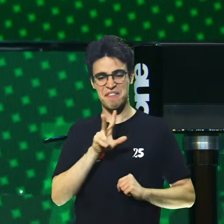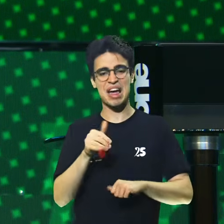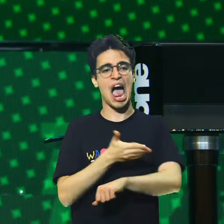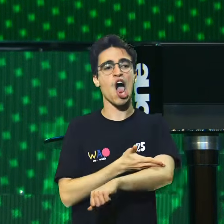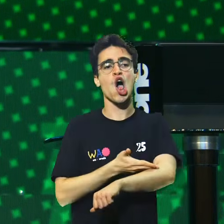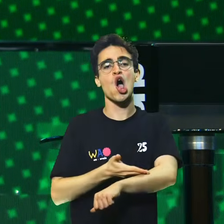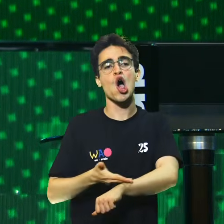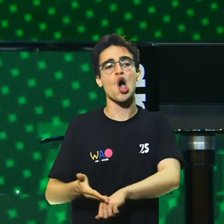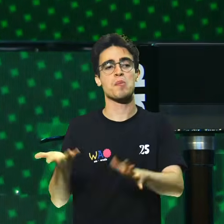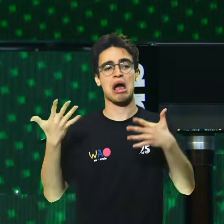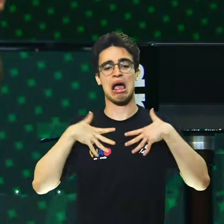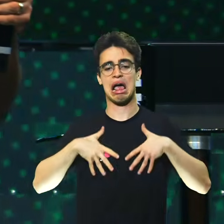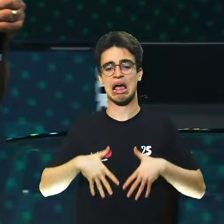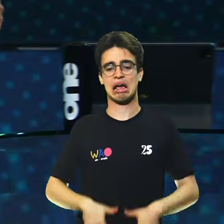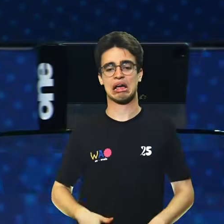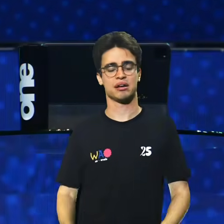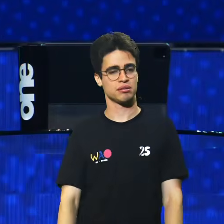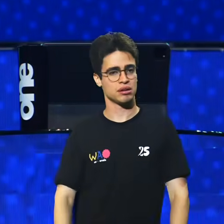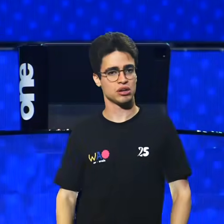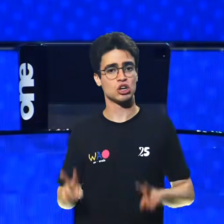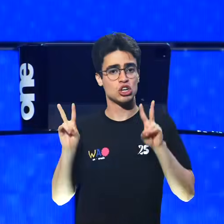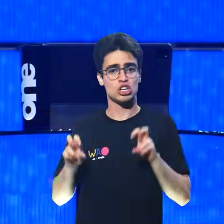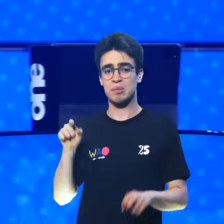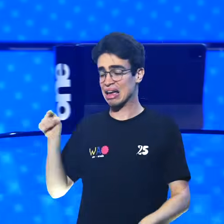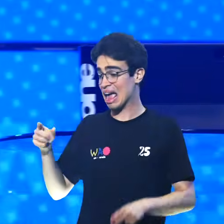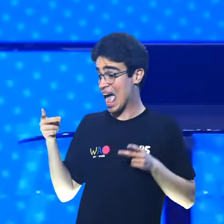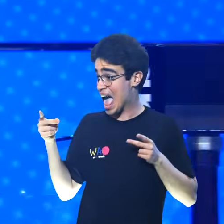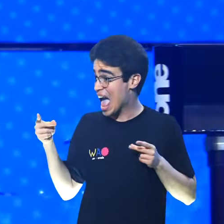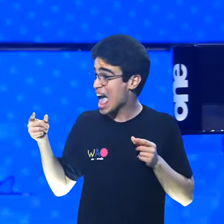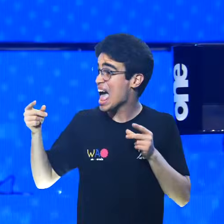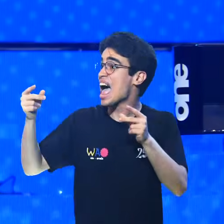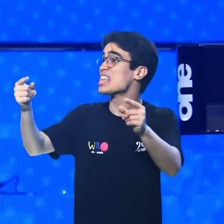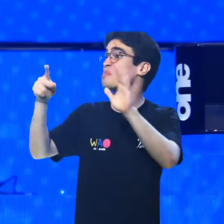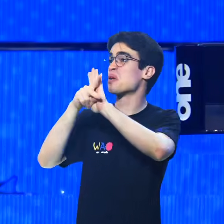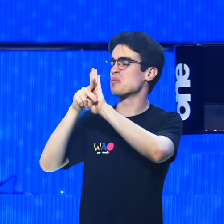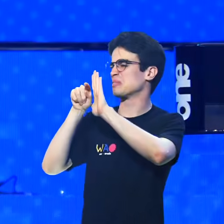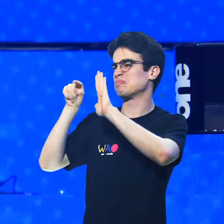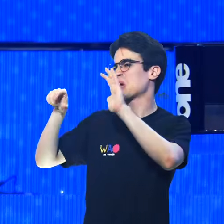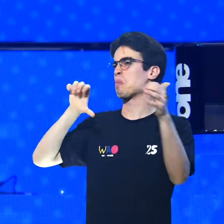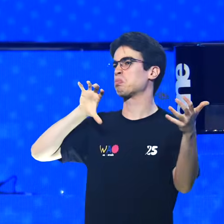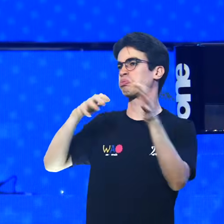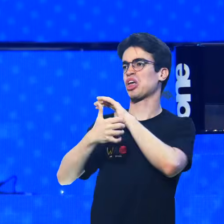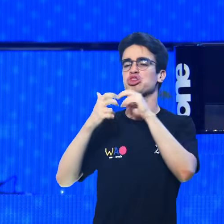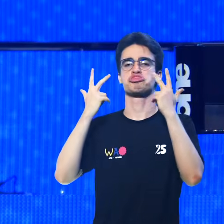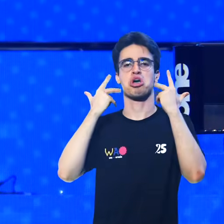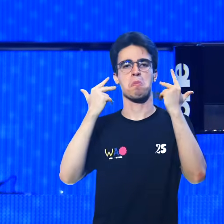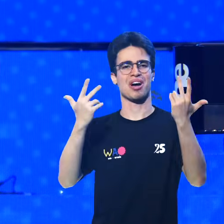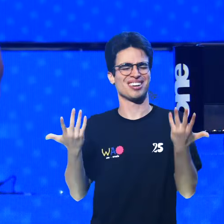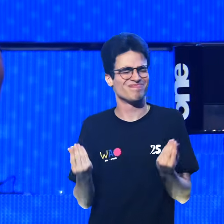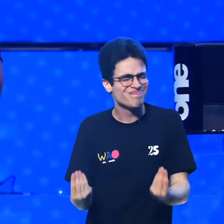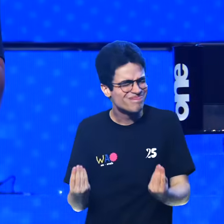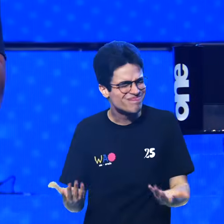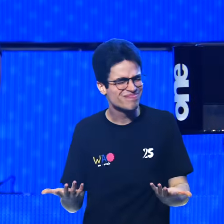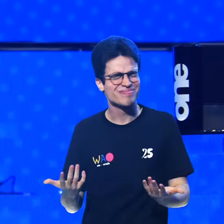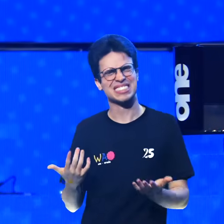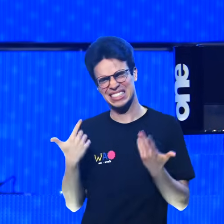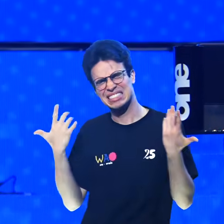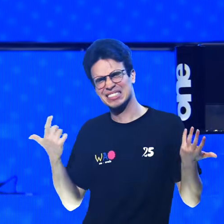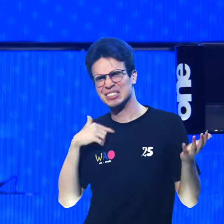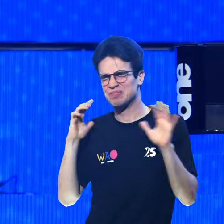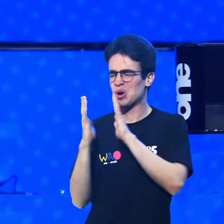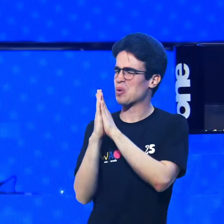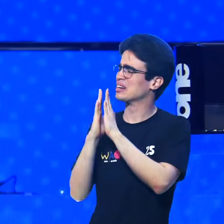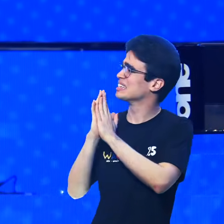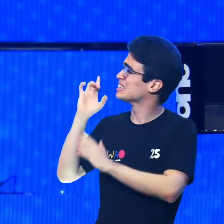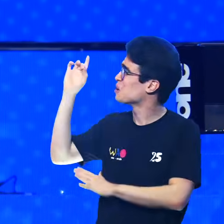Vai tornar aquilo que é eterno em algo normal. Irmãos, e eu fui orando isso: Senhor, aumenta a minha fome, Senhor,